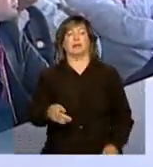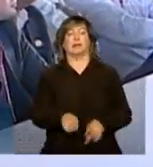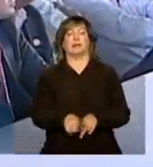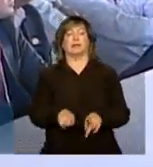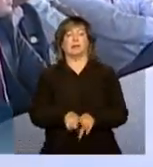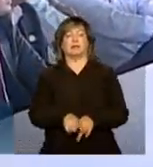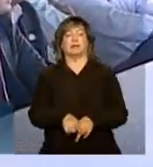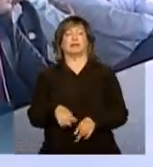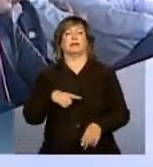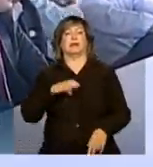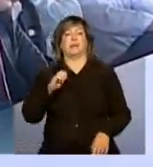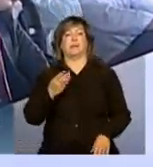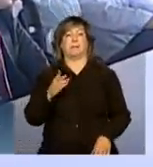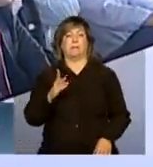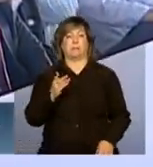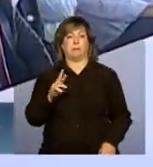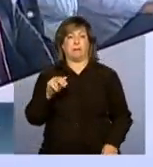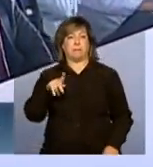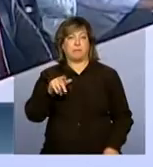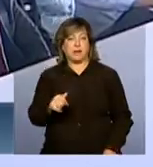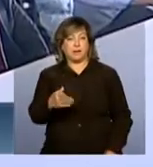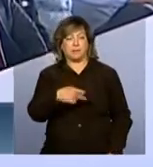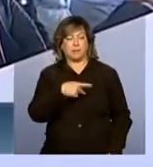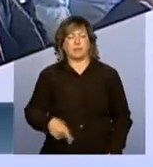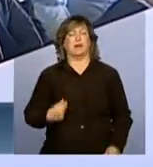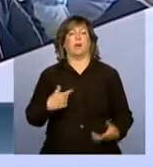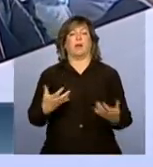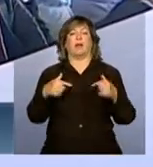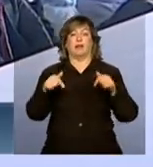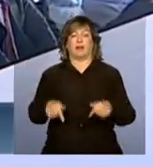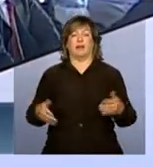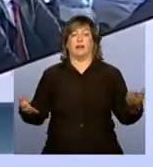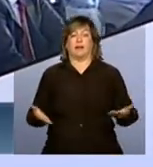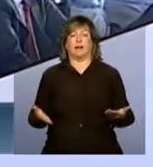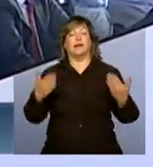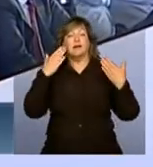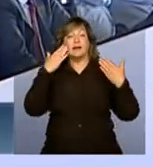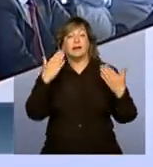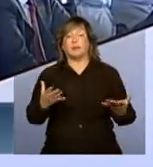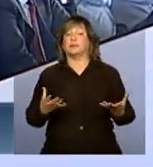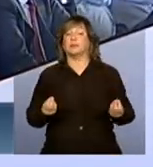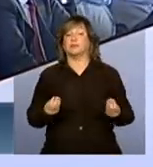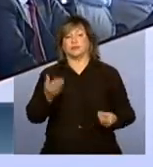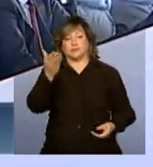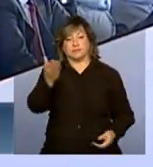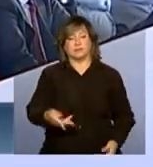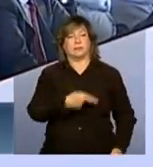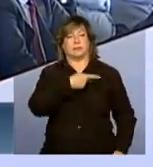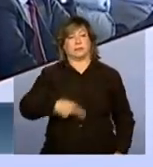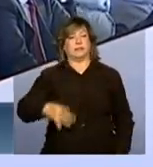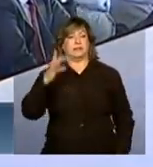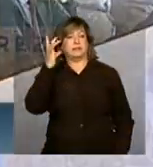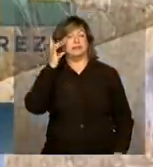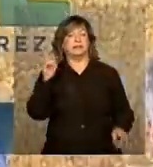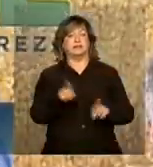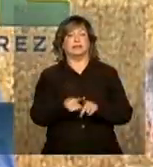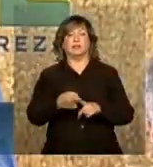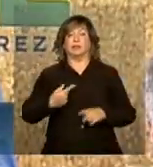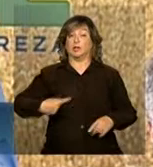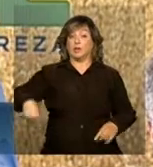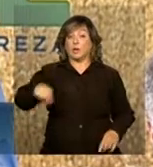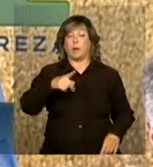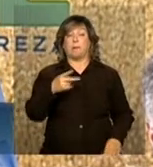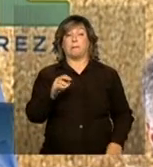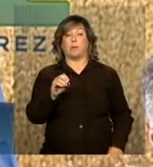Santos, à Embrapa, Maurício Lopes. E eu quero aqui, nesse momento, agradecer muito a Vossa Excelência e aos nossos